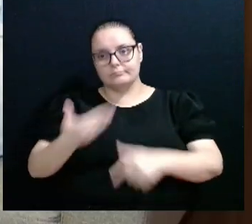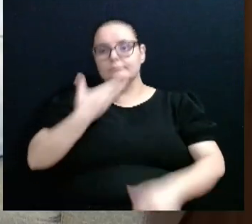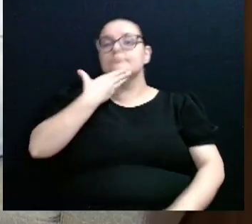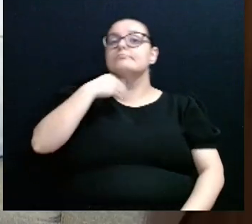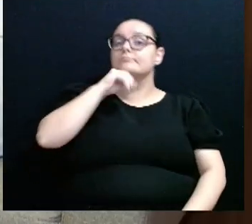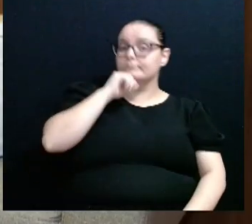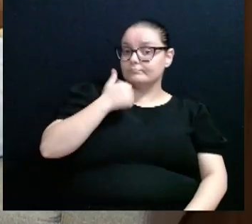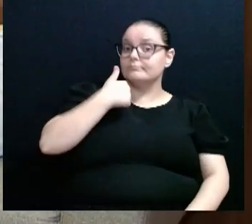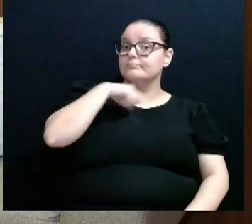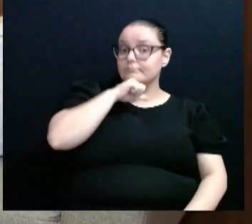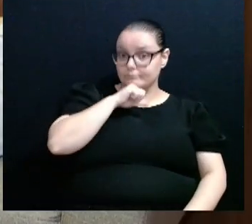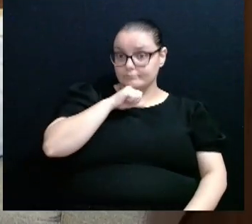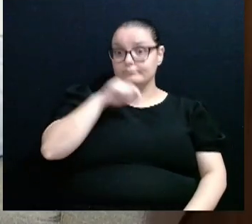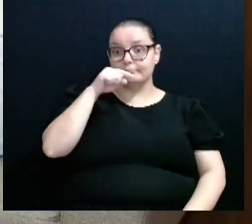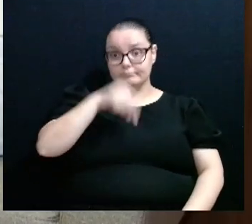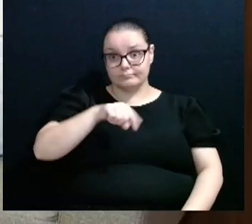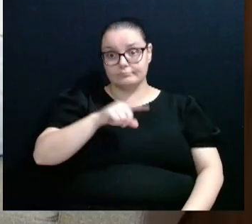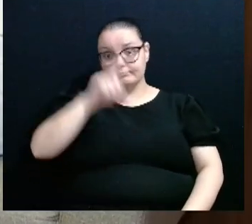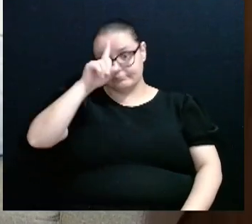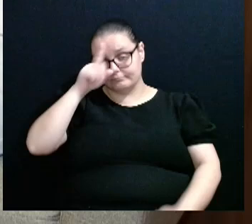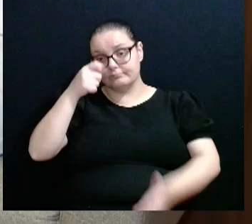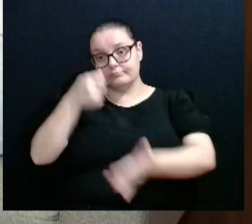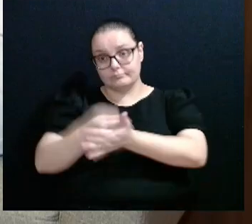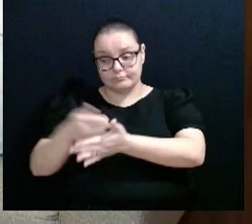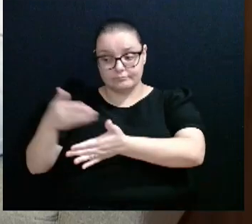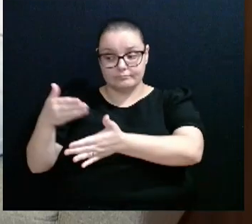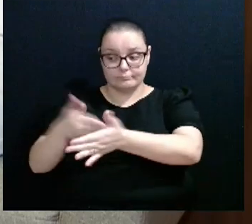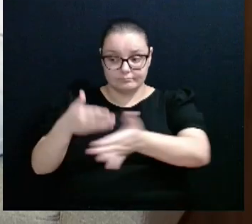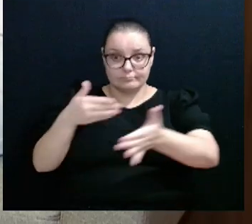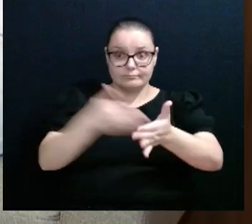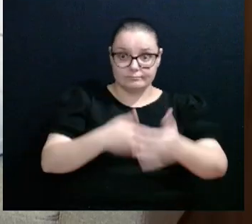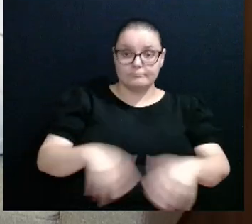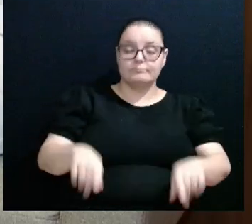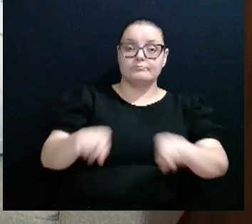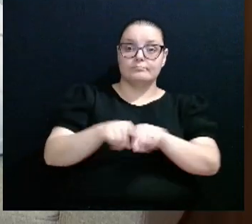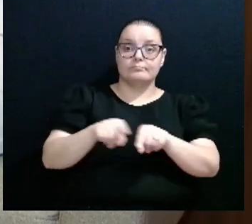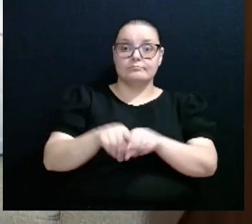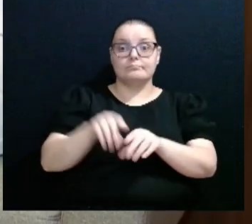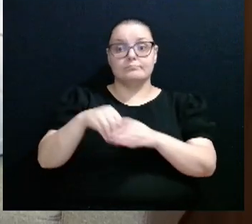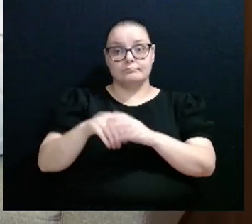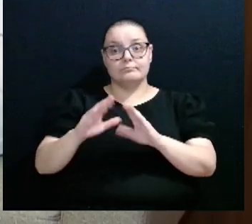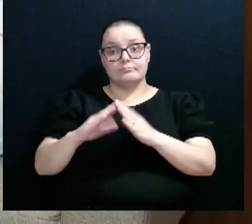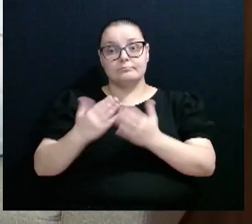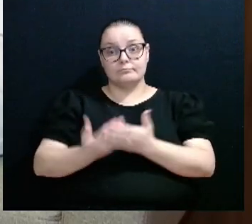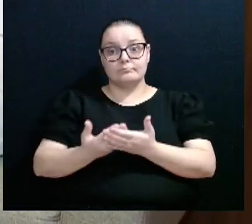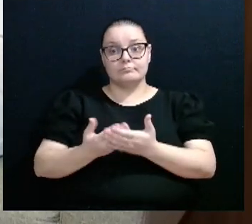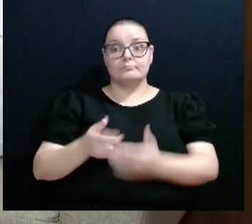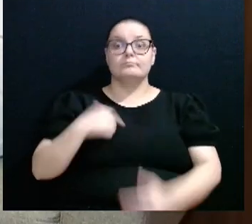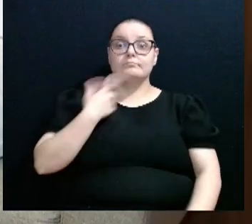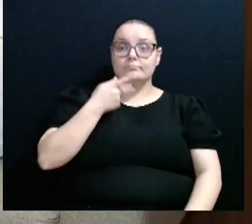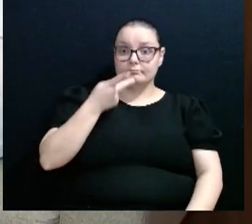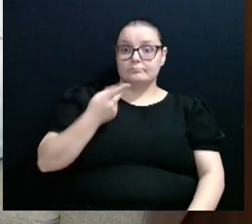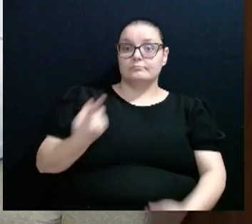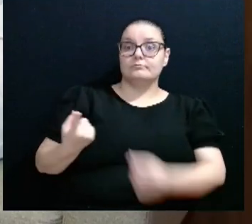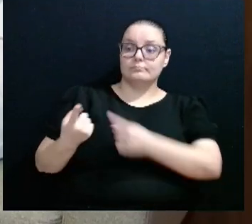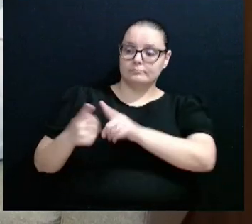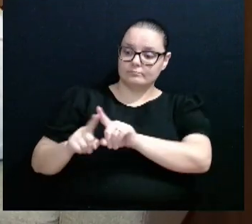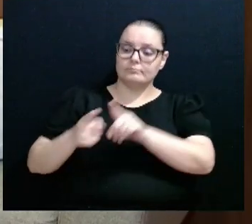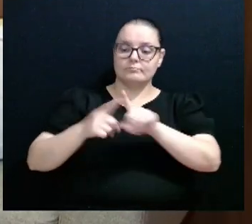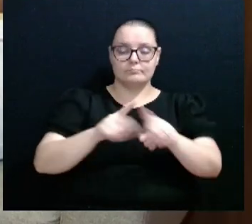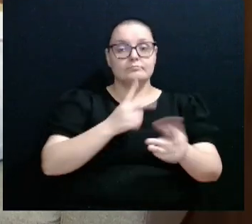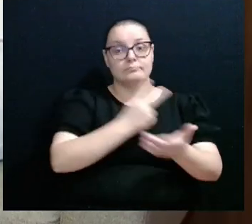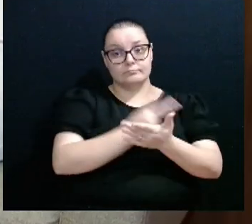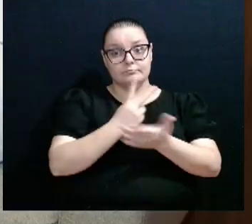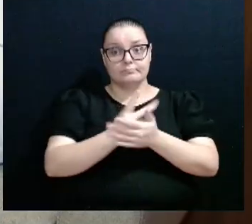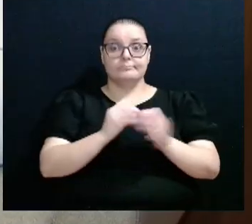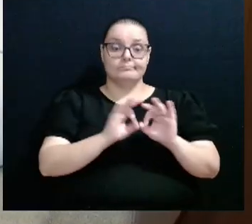que os pais estabeleçam esses limites e isso também dentro da escola. Então, a gente fala que é uma parceria o tempo todo entre a família e a